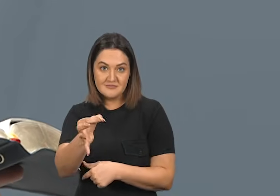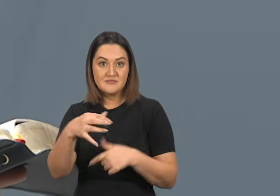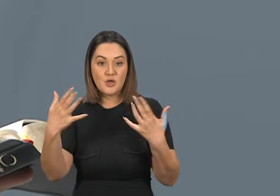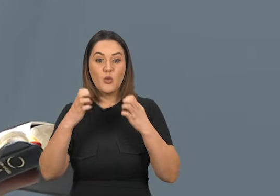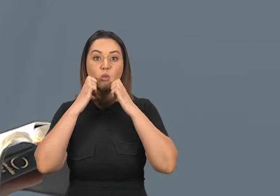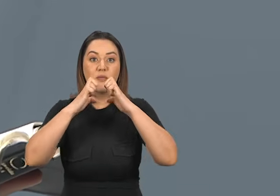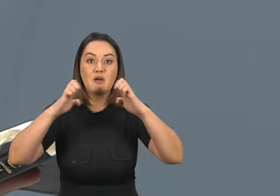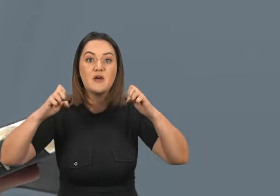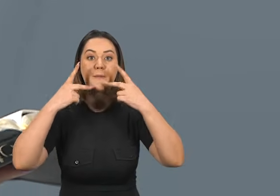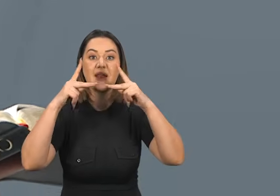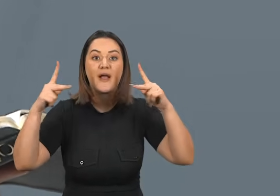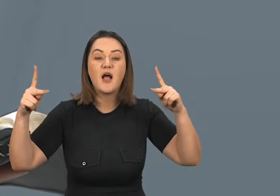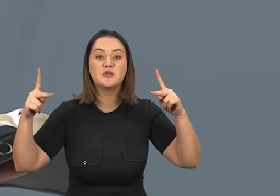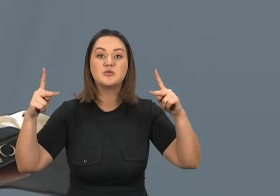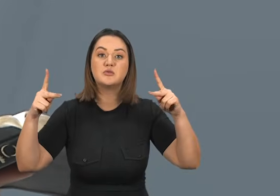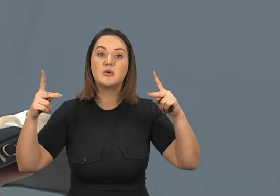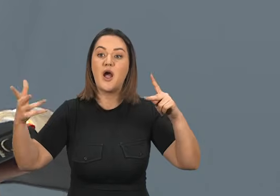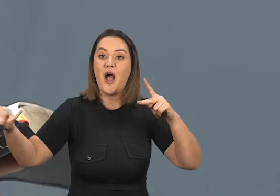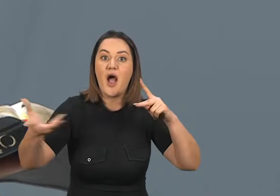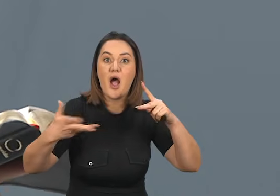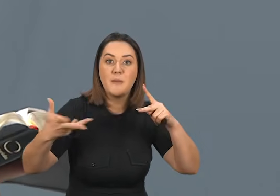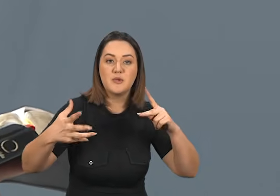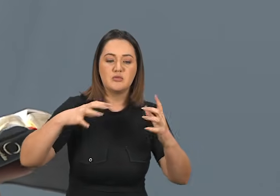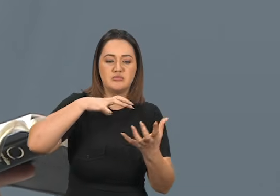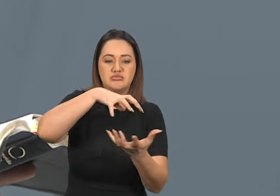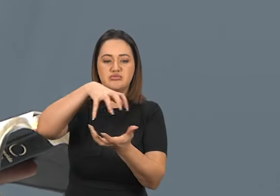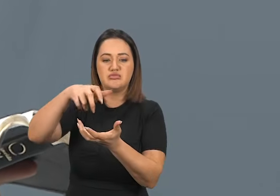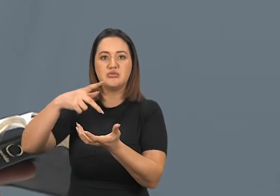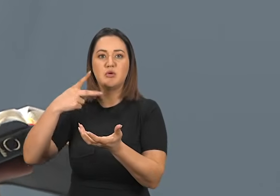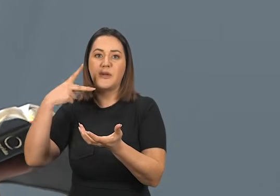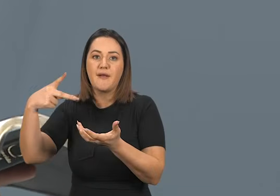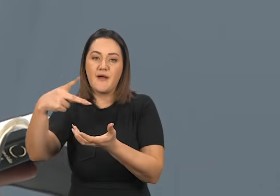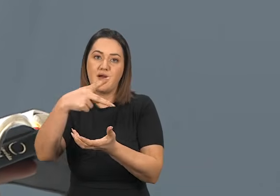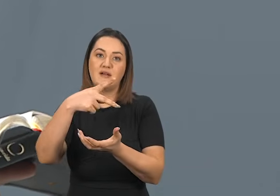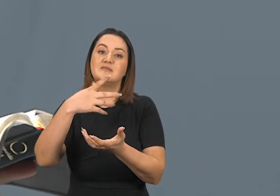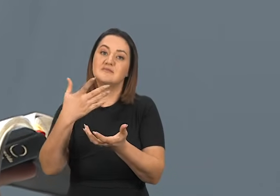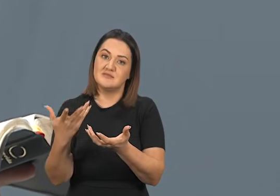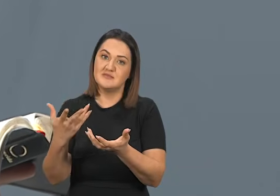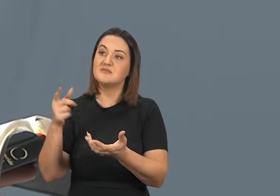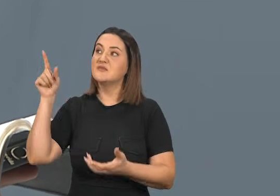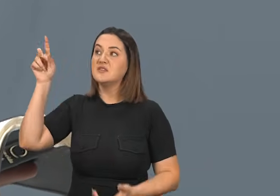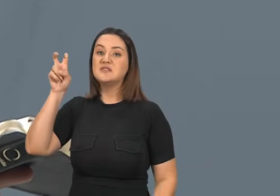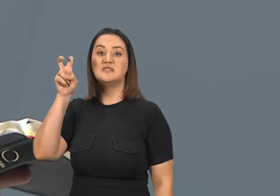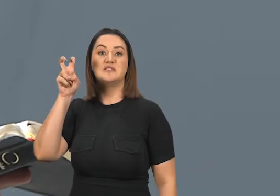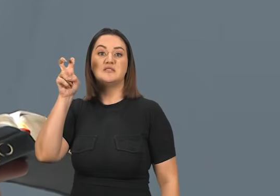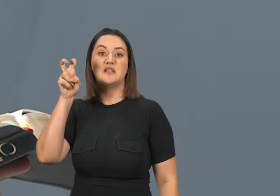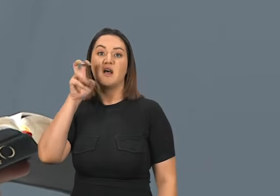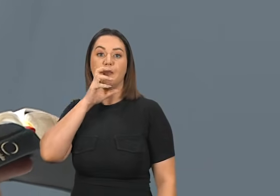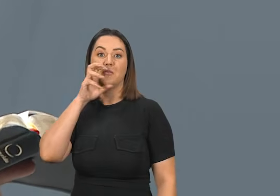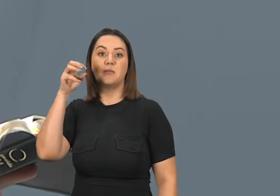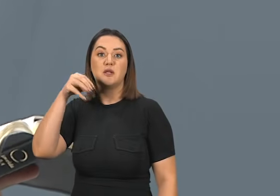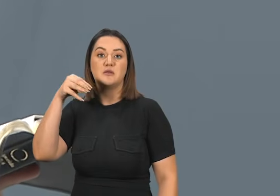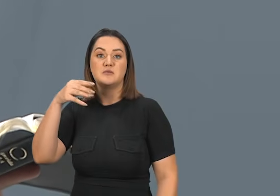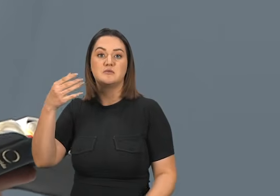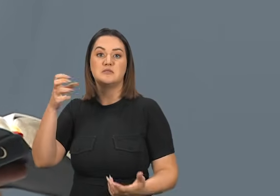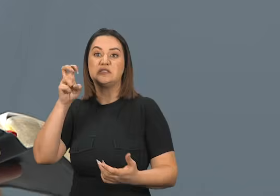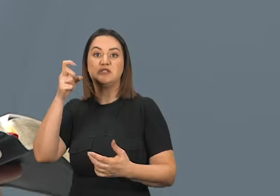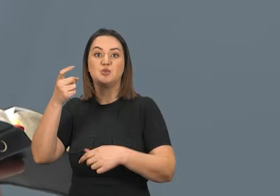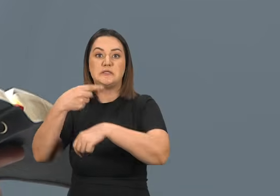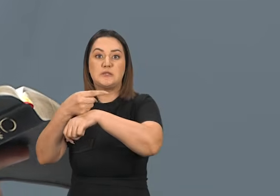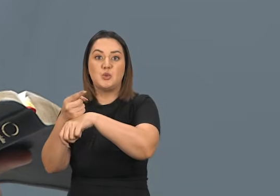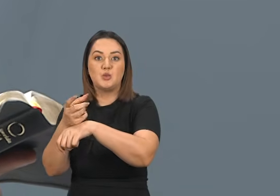pregado no mundo inteiro e então vir ao fim, se prepare, porque Deus pode fazer isso em segundos.